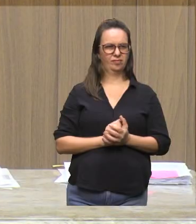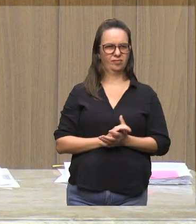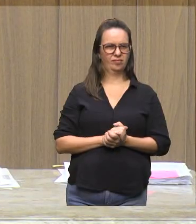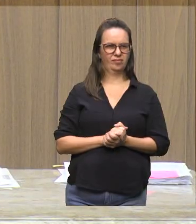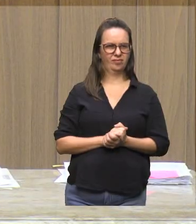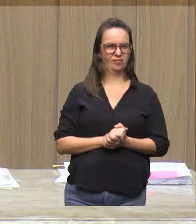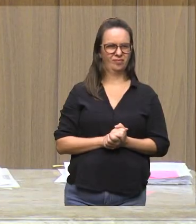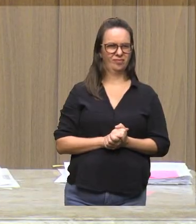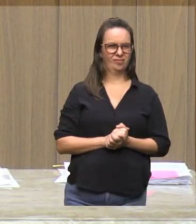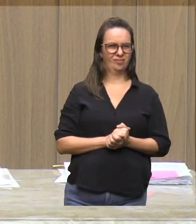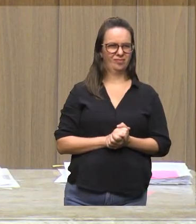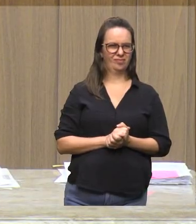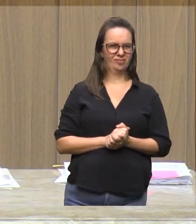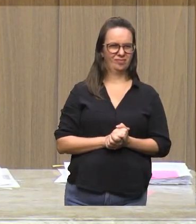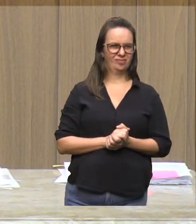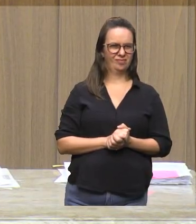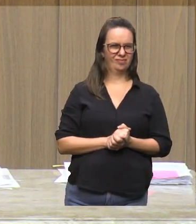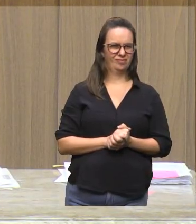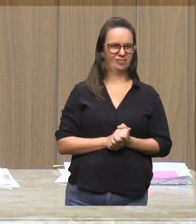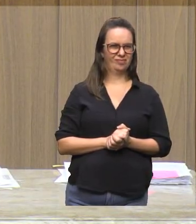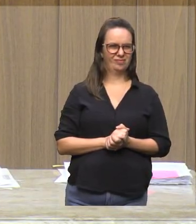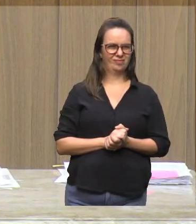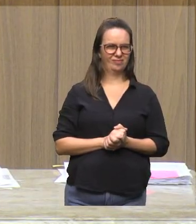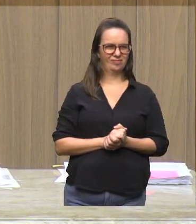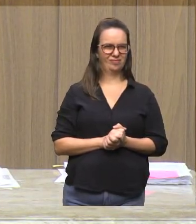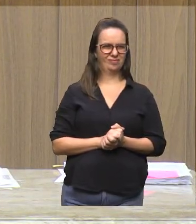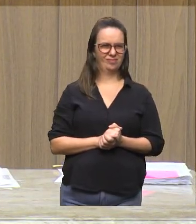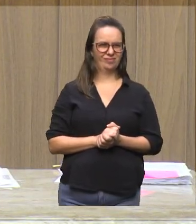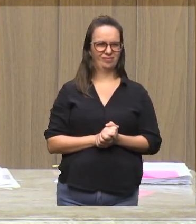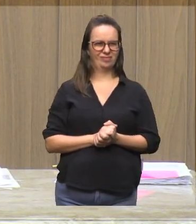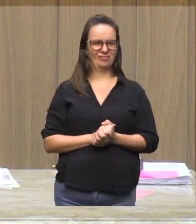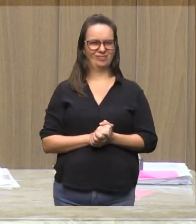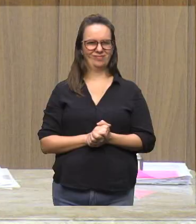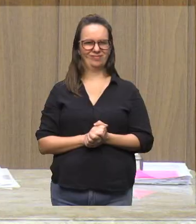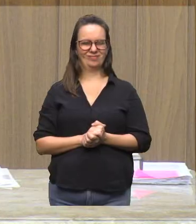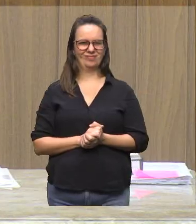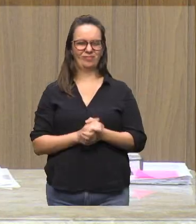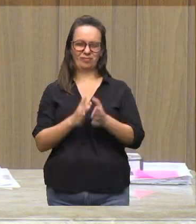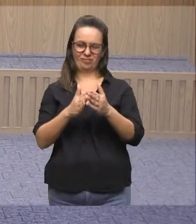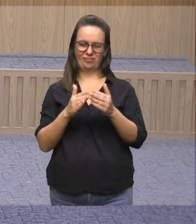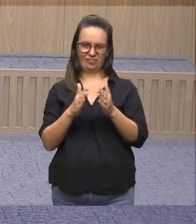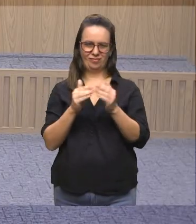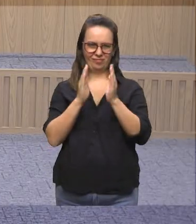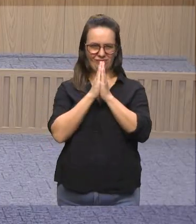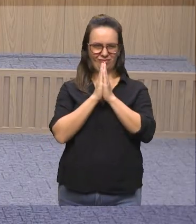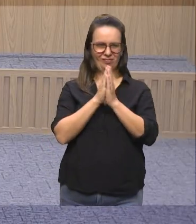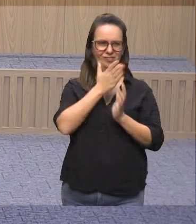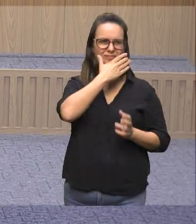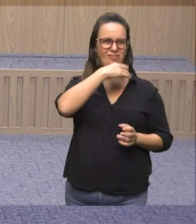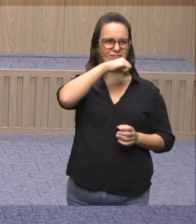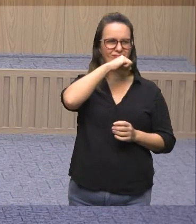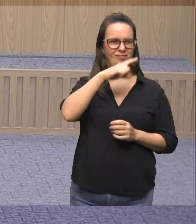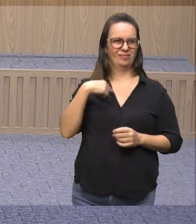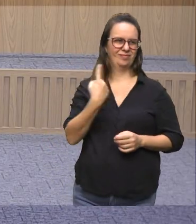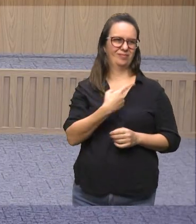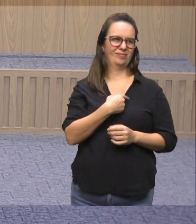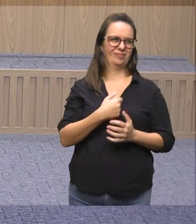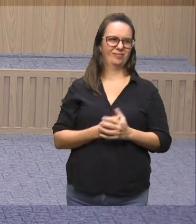Gerson Alves, por gentileza, para fazer a oração do Pai Nosso.